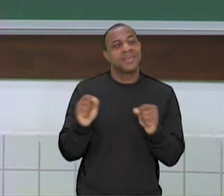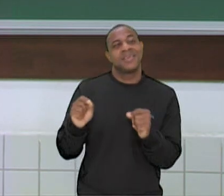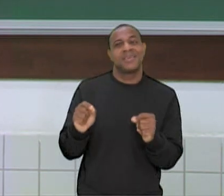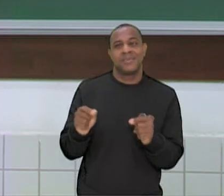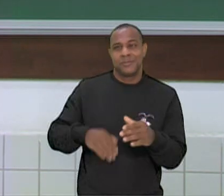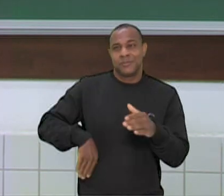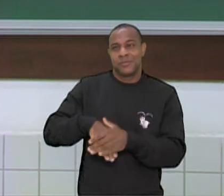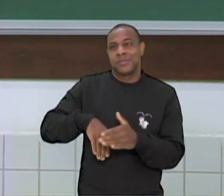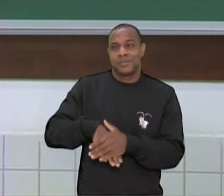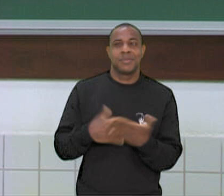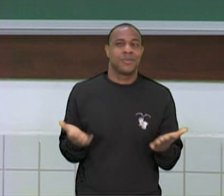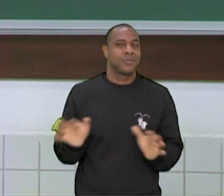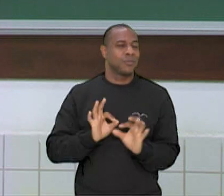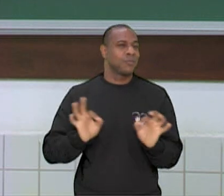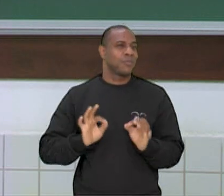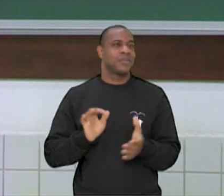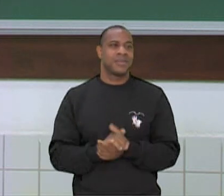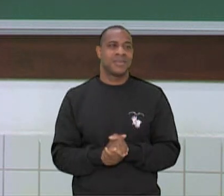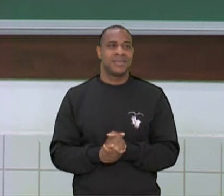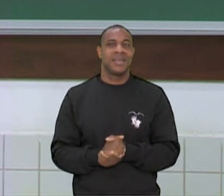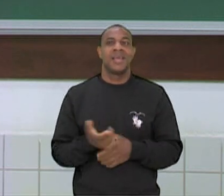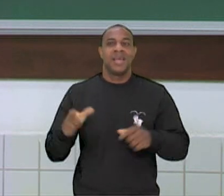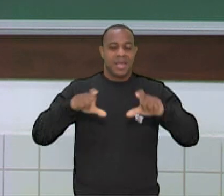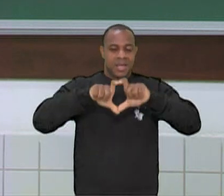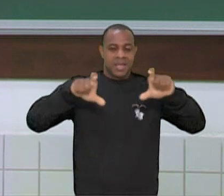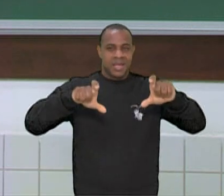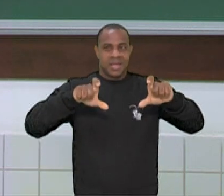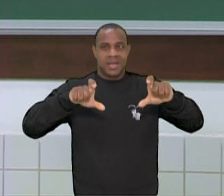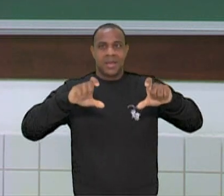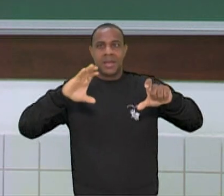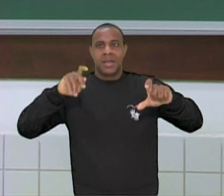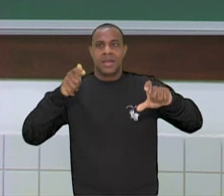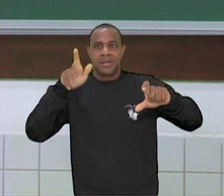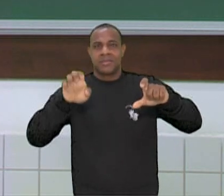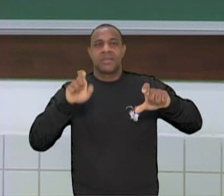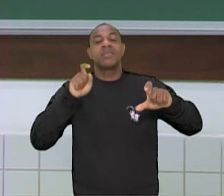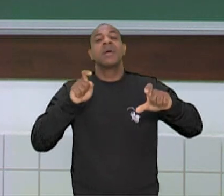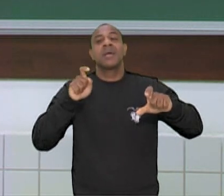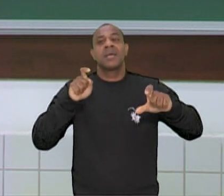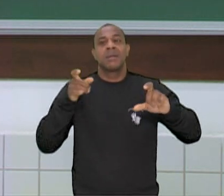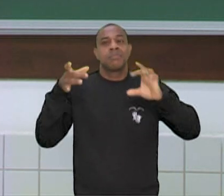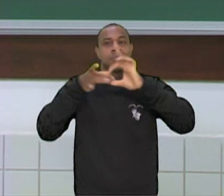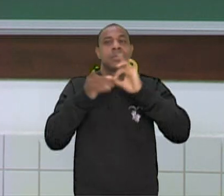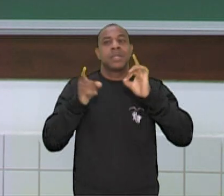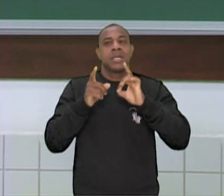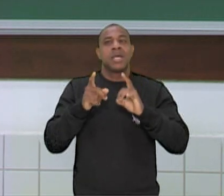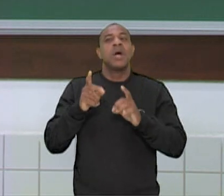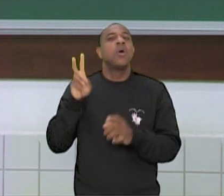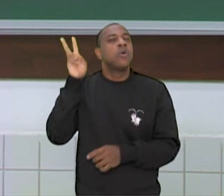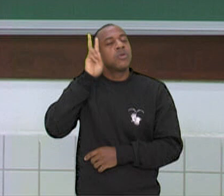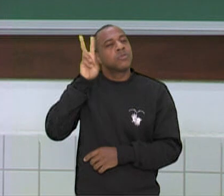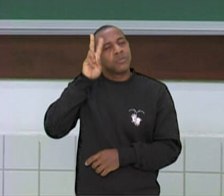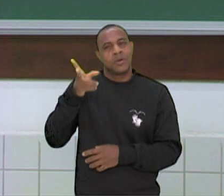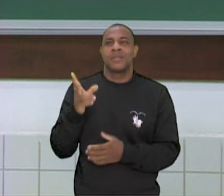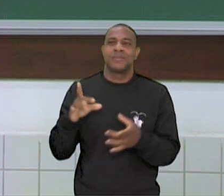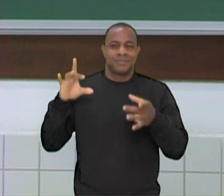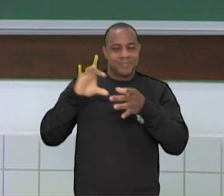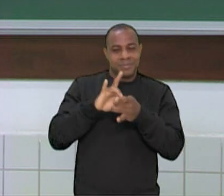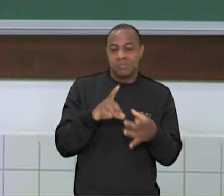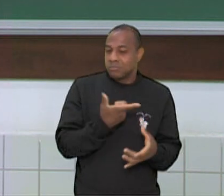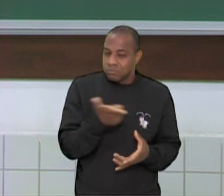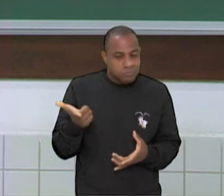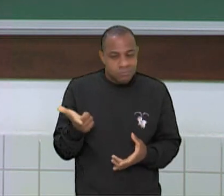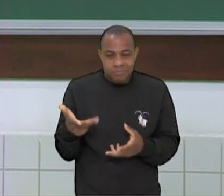do futebol, né? E isso aí é uma charge que está vinculada a um período histórico, por isso que sem o contexto fica realmente difícil